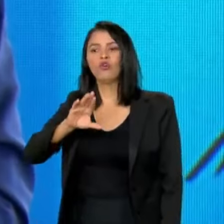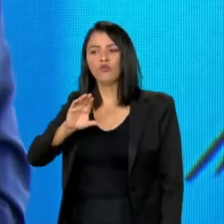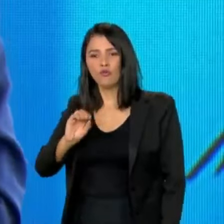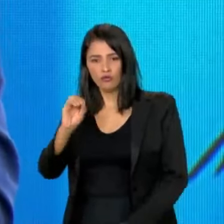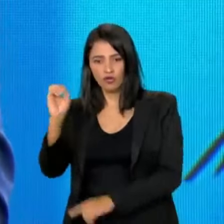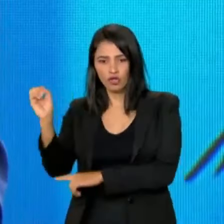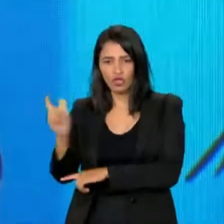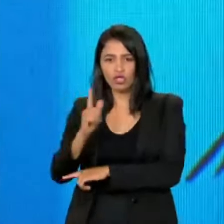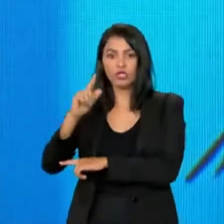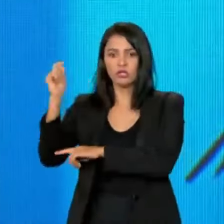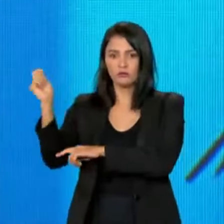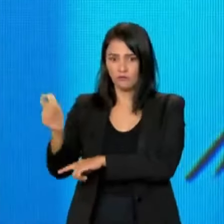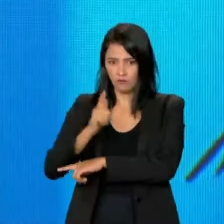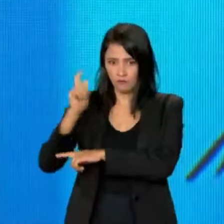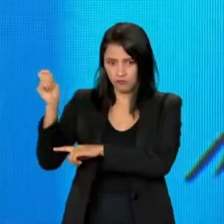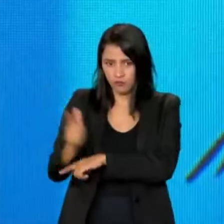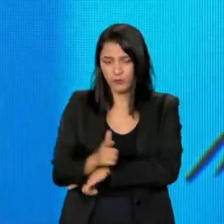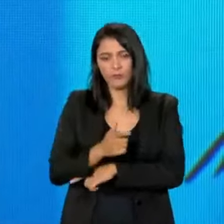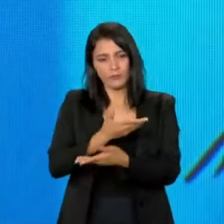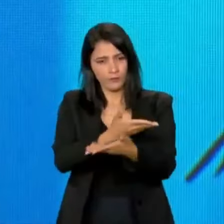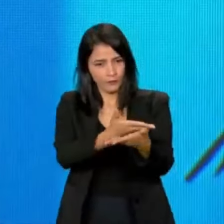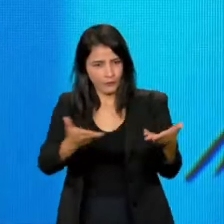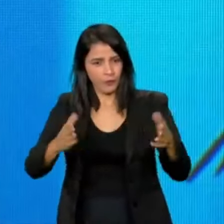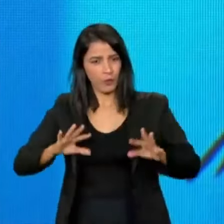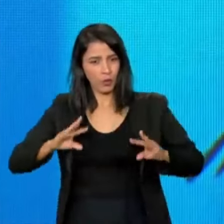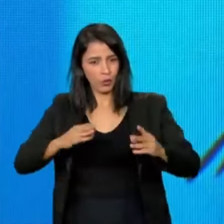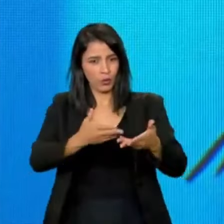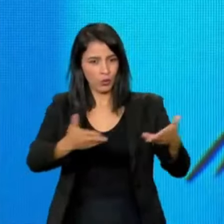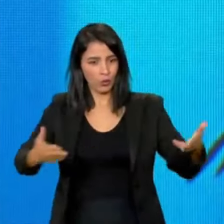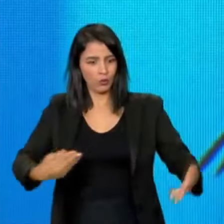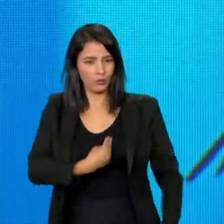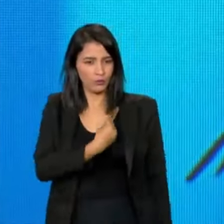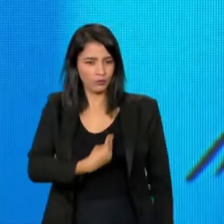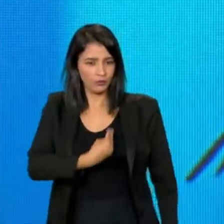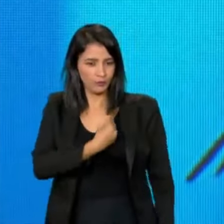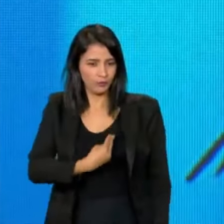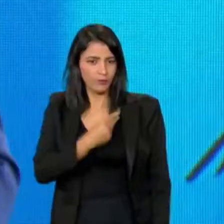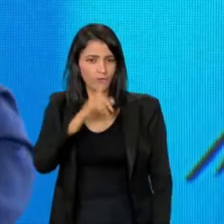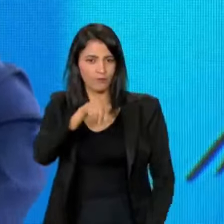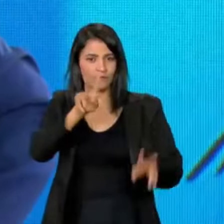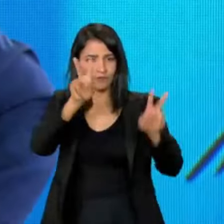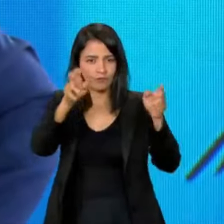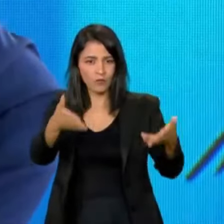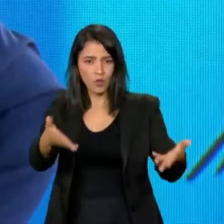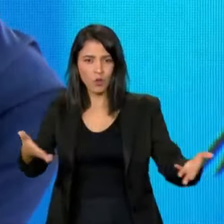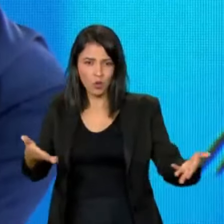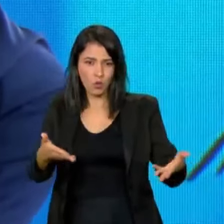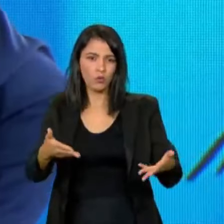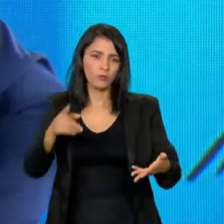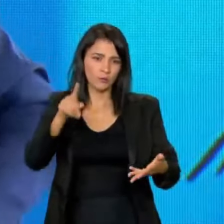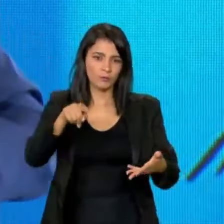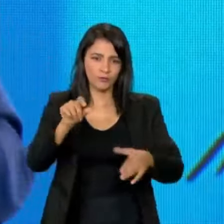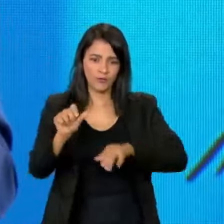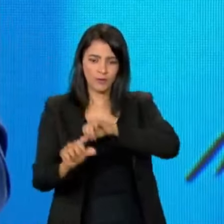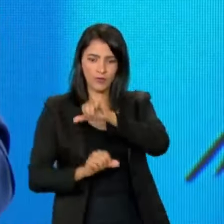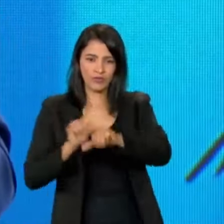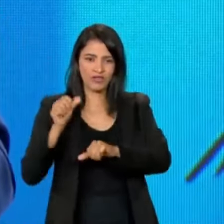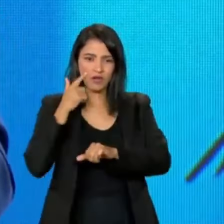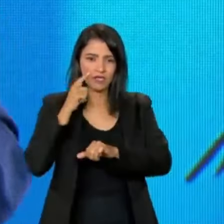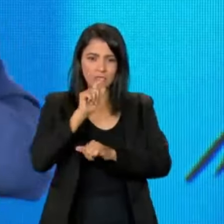presidente, senhores ministros e todos aqui presentes, essa matéria da